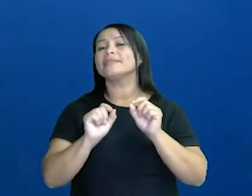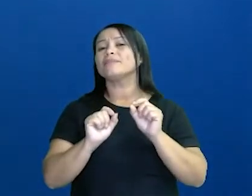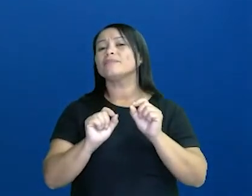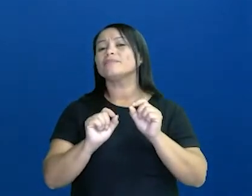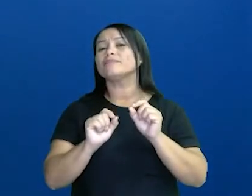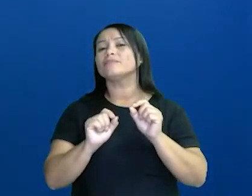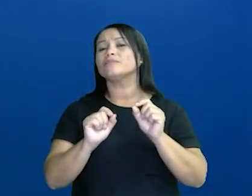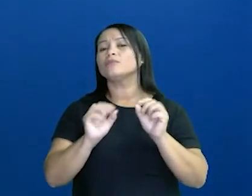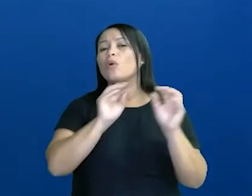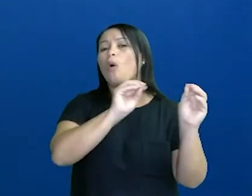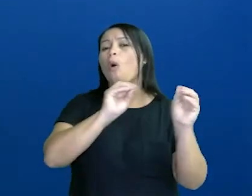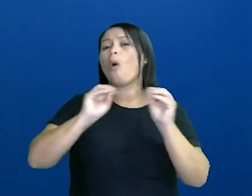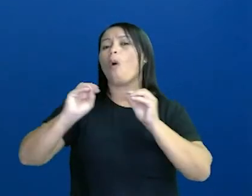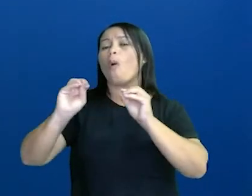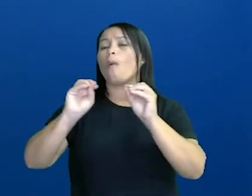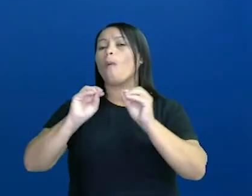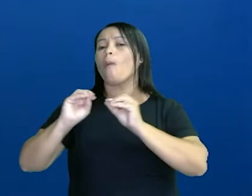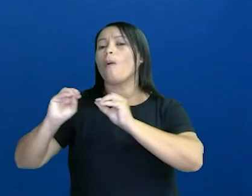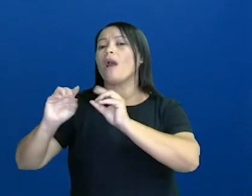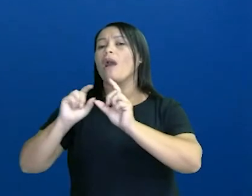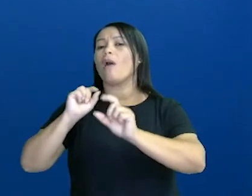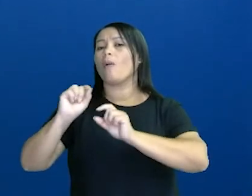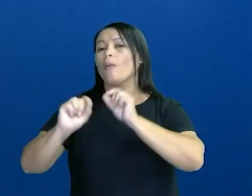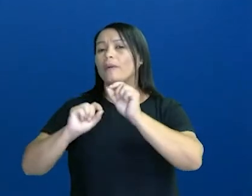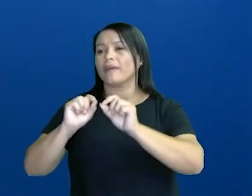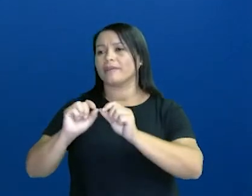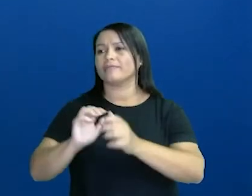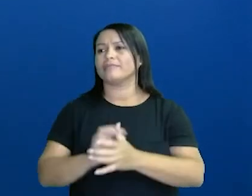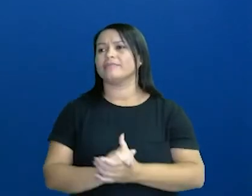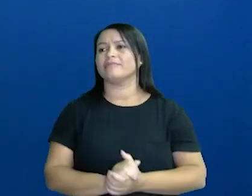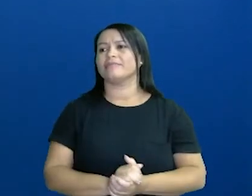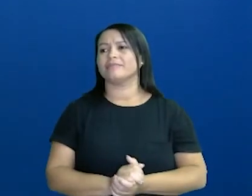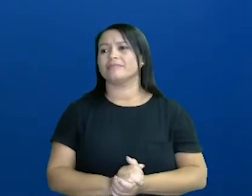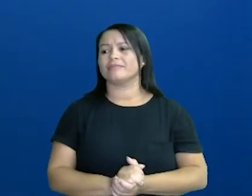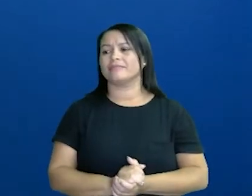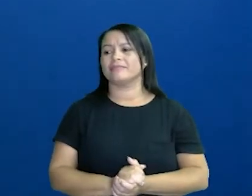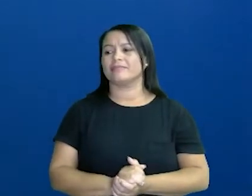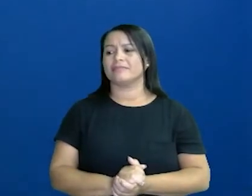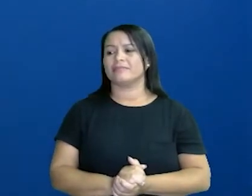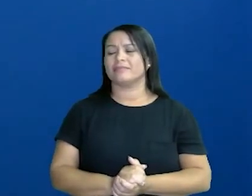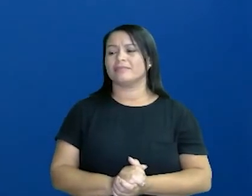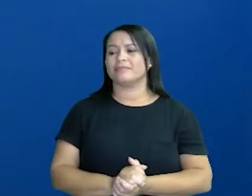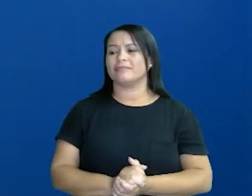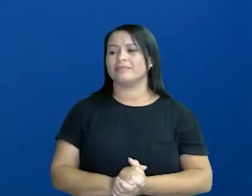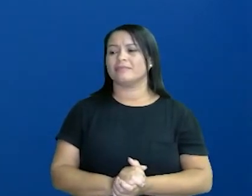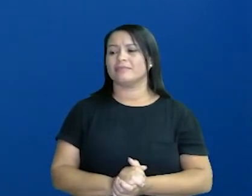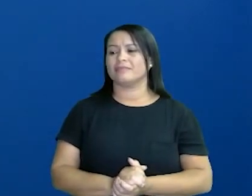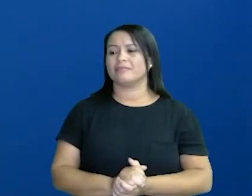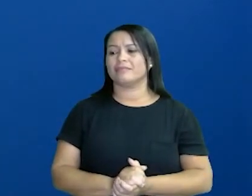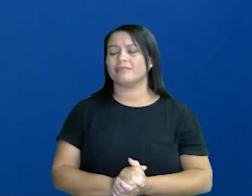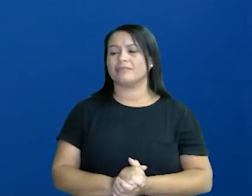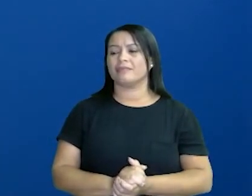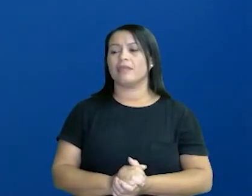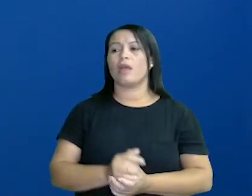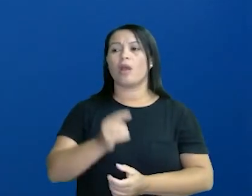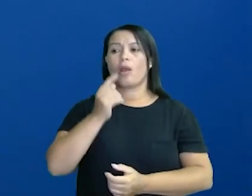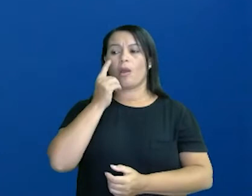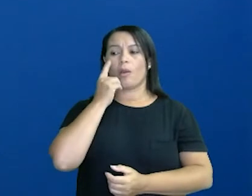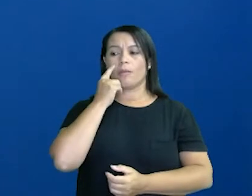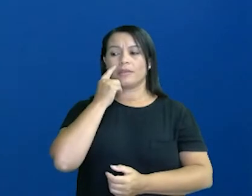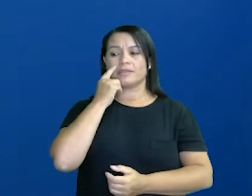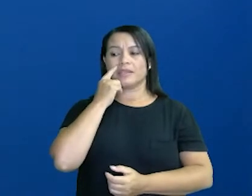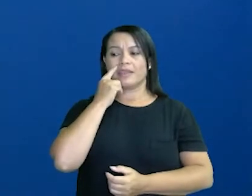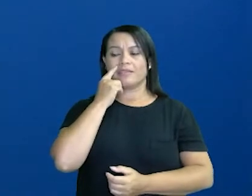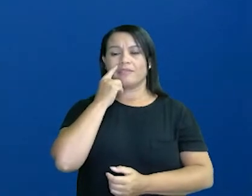quê e a gente e coloca esse expoente